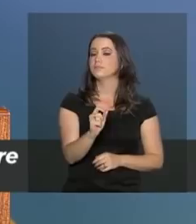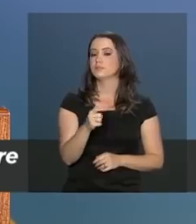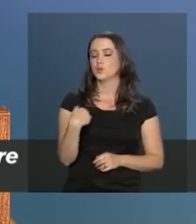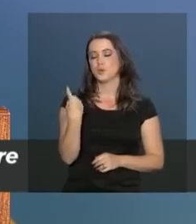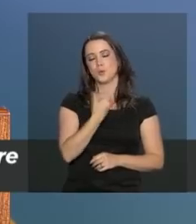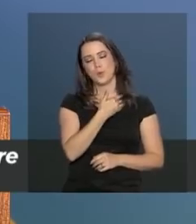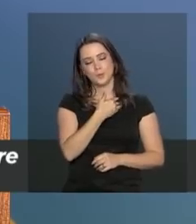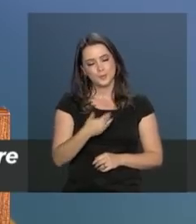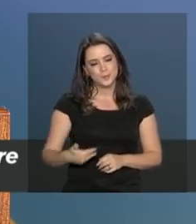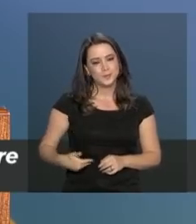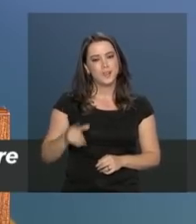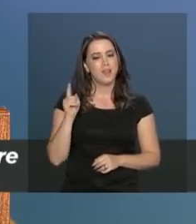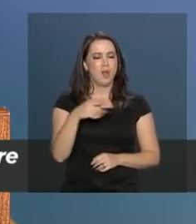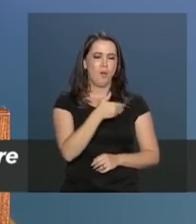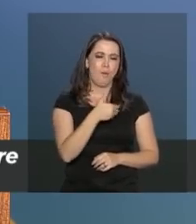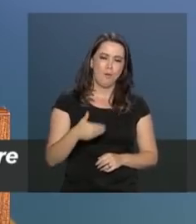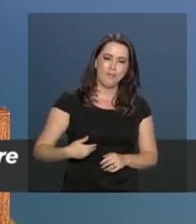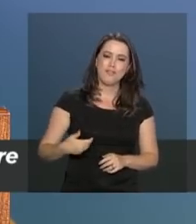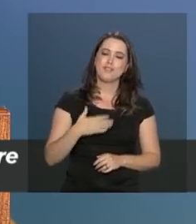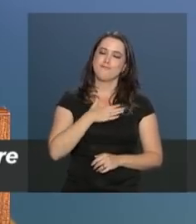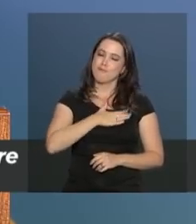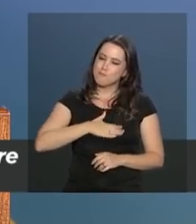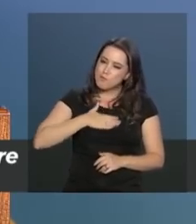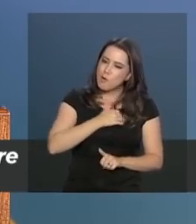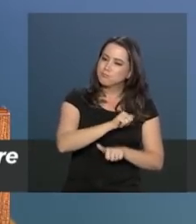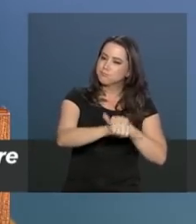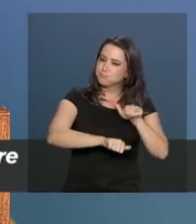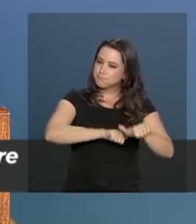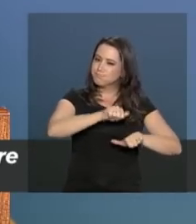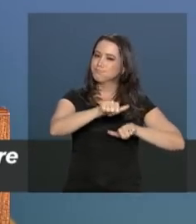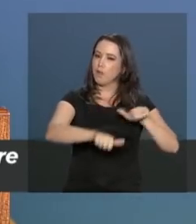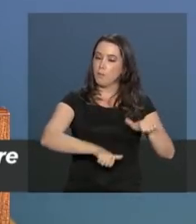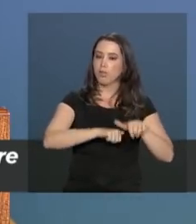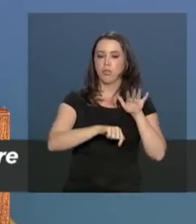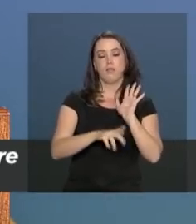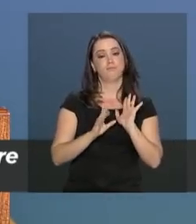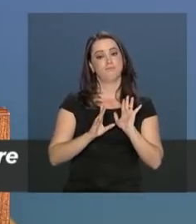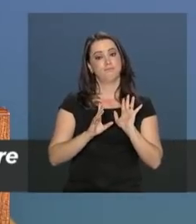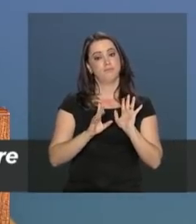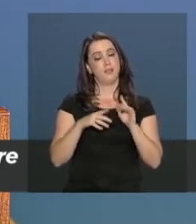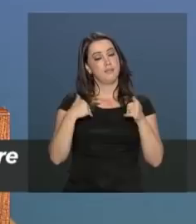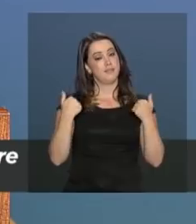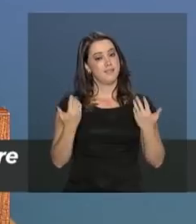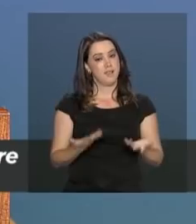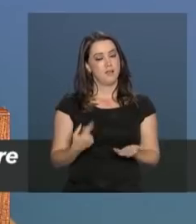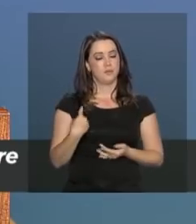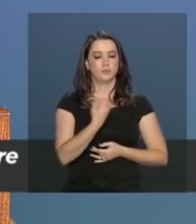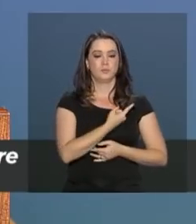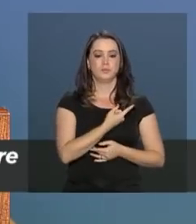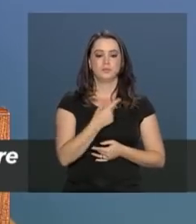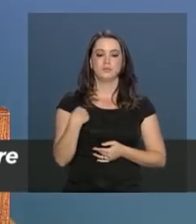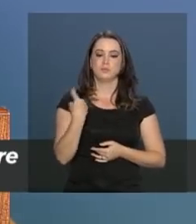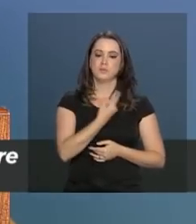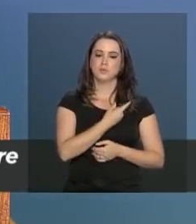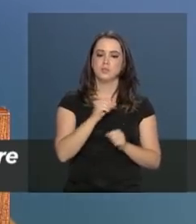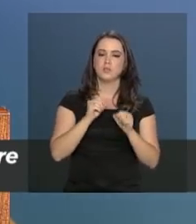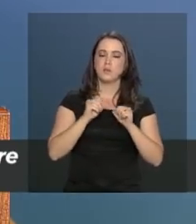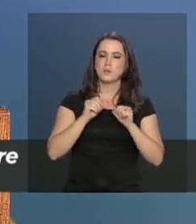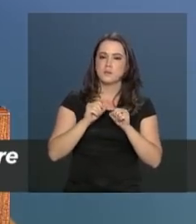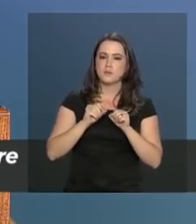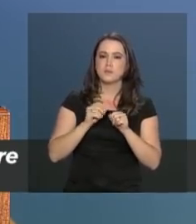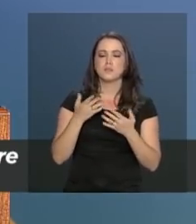governo é um governo reformista e não foi por acaso que nós fizemos